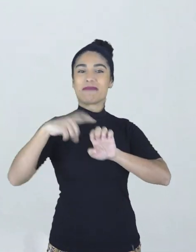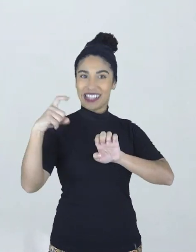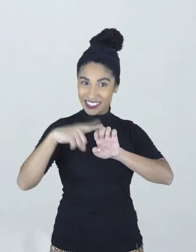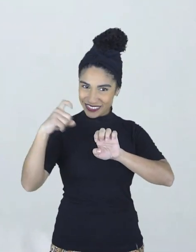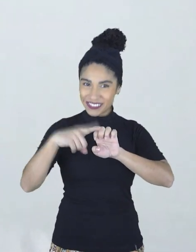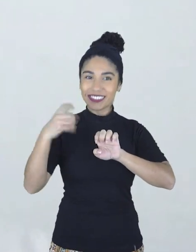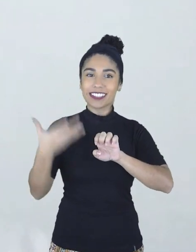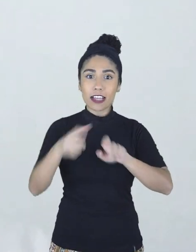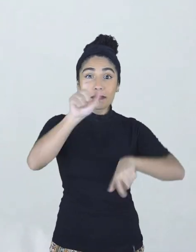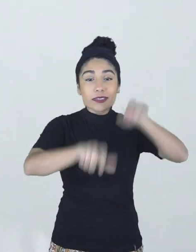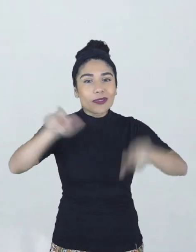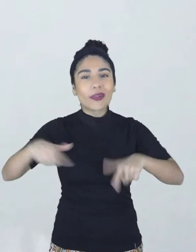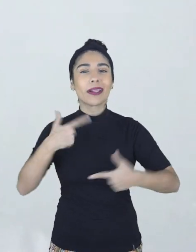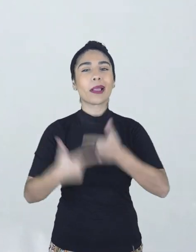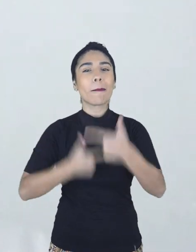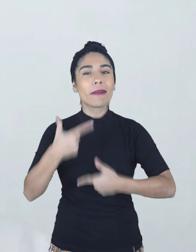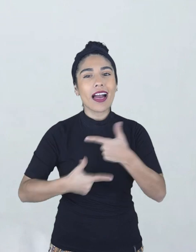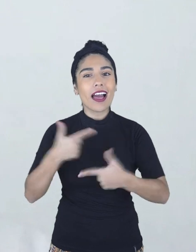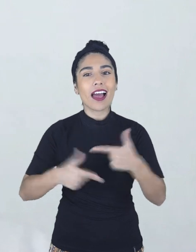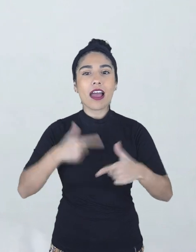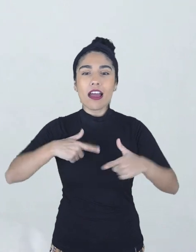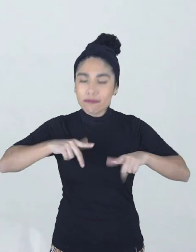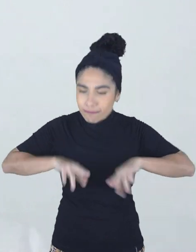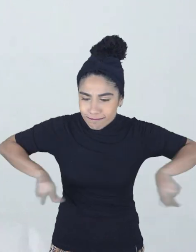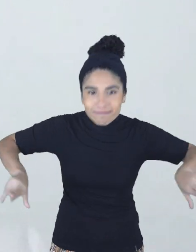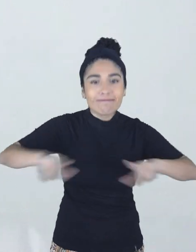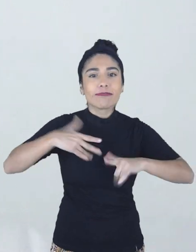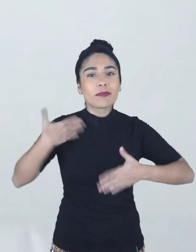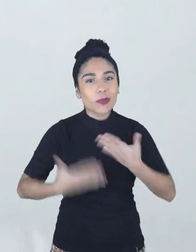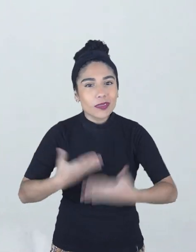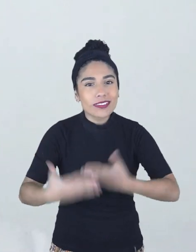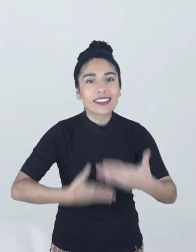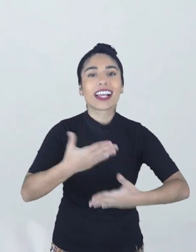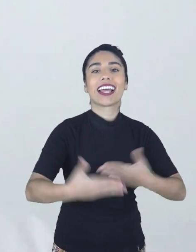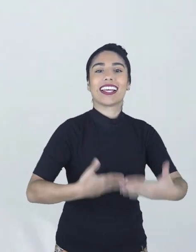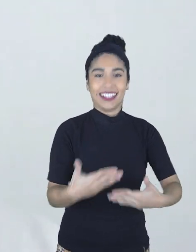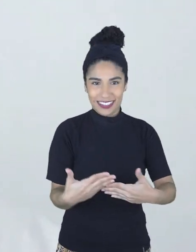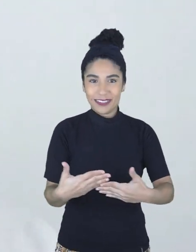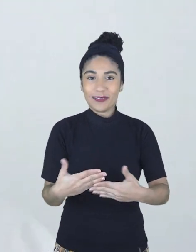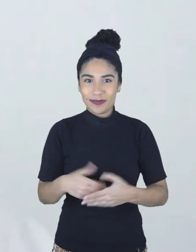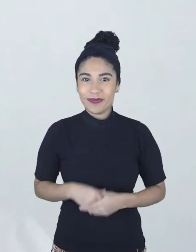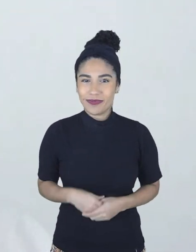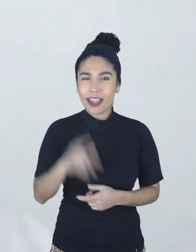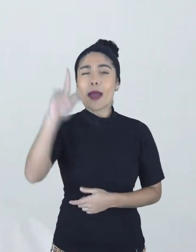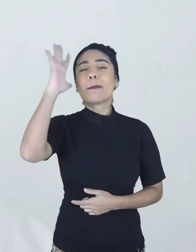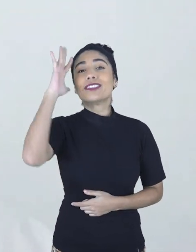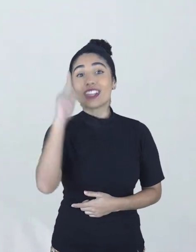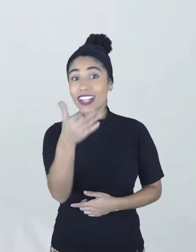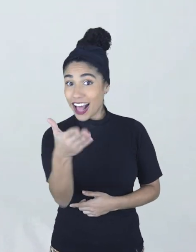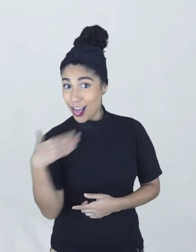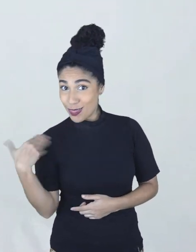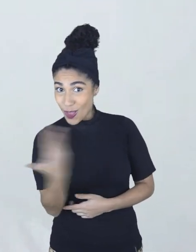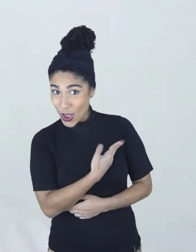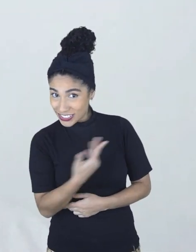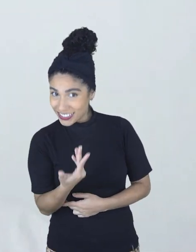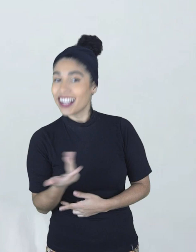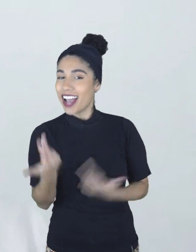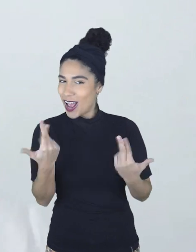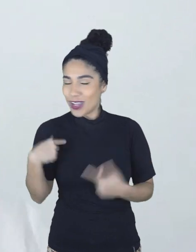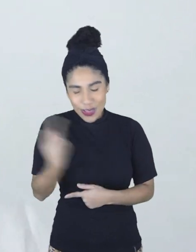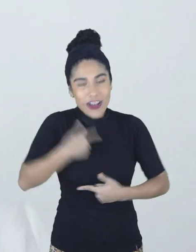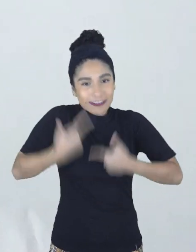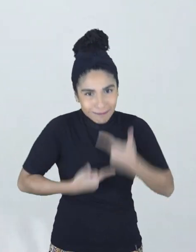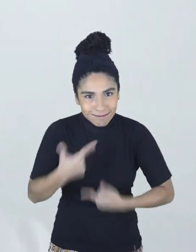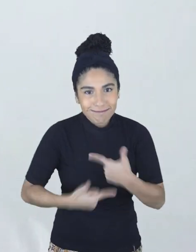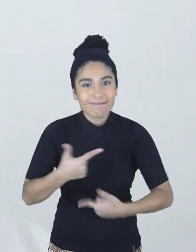aonde os trabalhadores né são sujeitos do processo Imagina você nossa né e Nossa eu digo